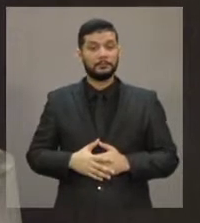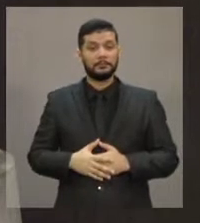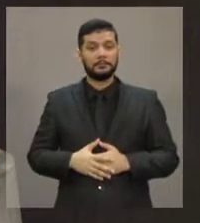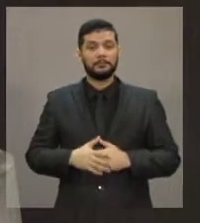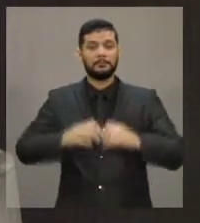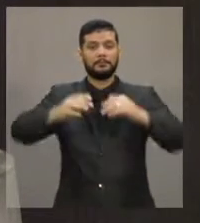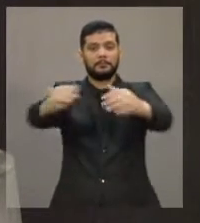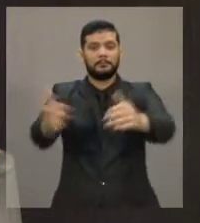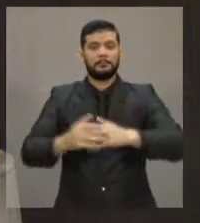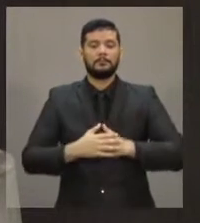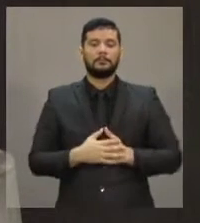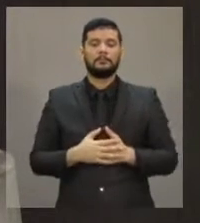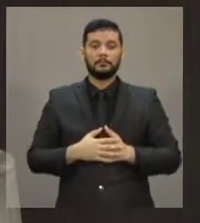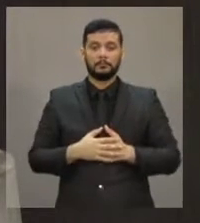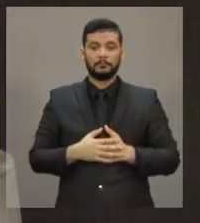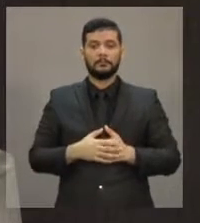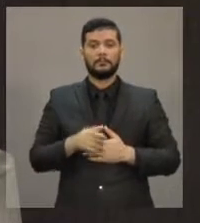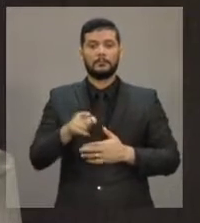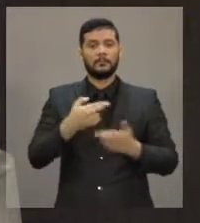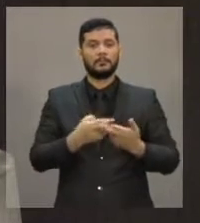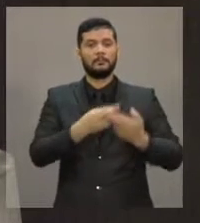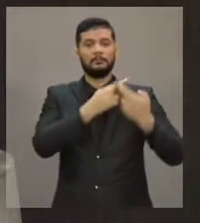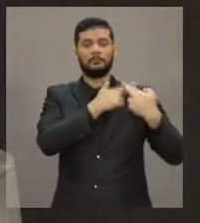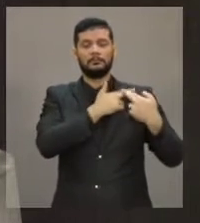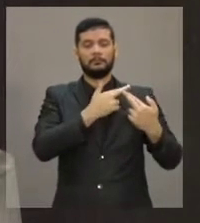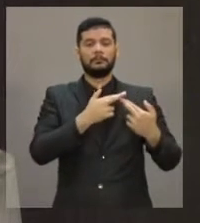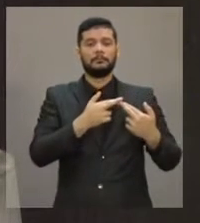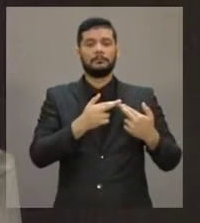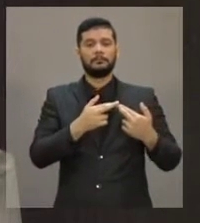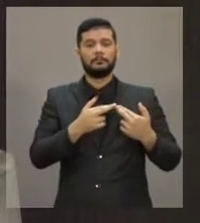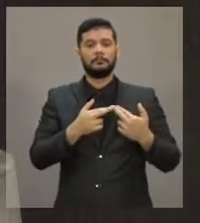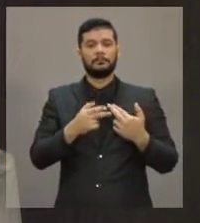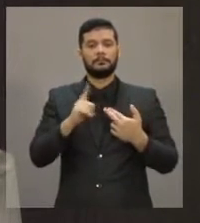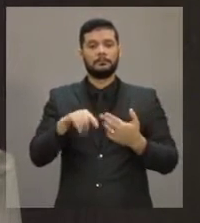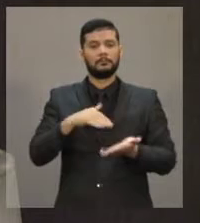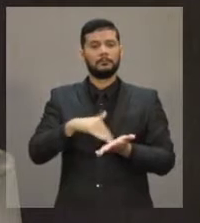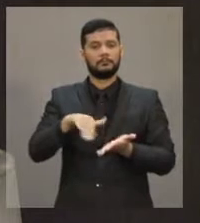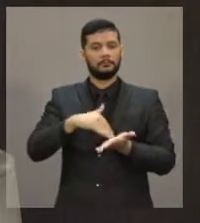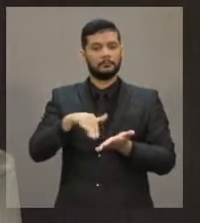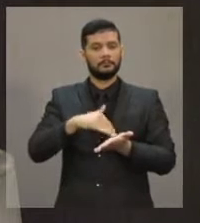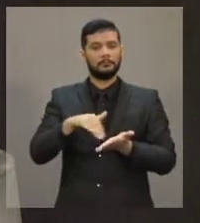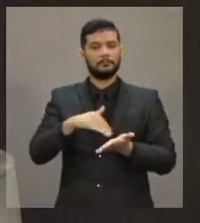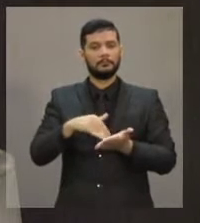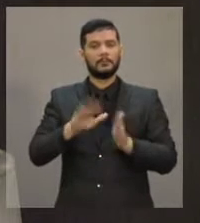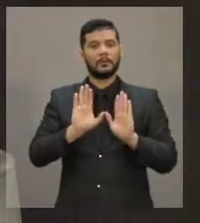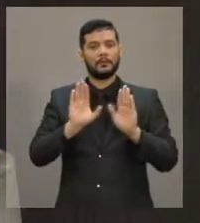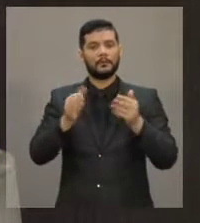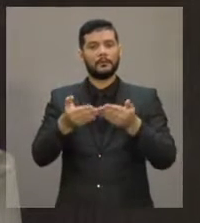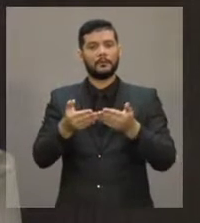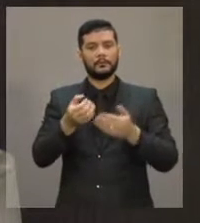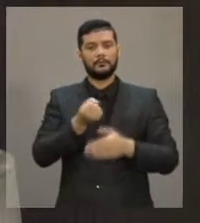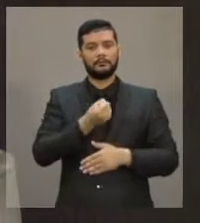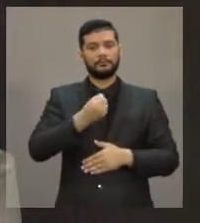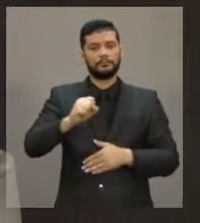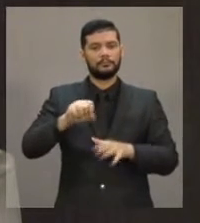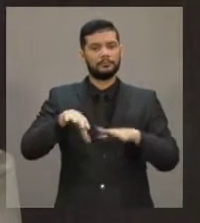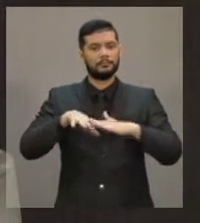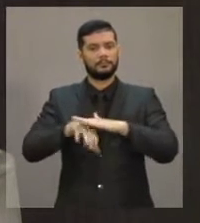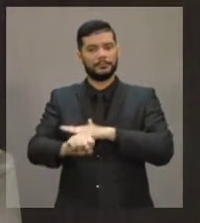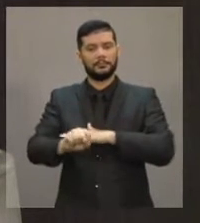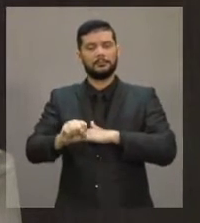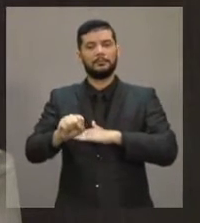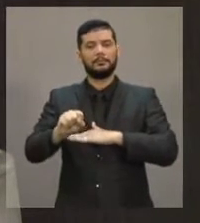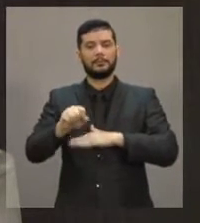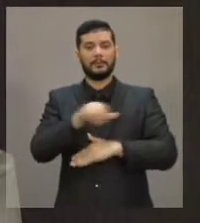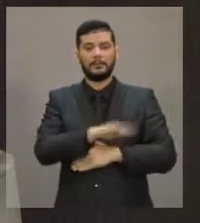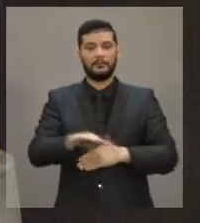que tem, obviamente, como uma das suas tarefas, e fui secretário executivo do Fórum Cearense de Enfrentamento à Violência Sexual contra Crianças